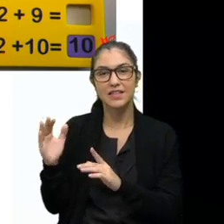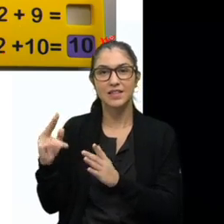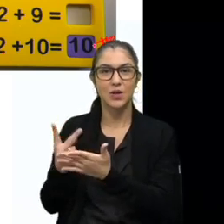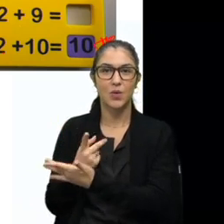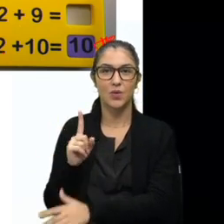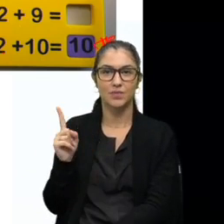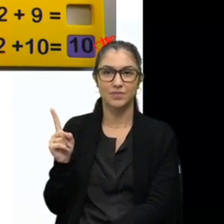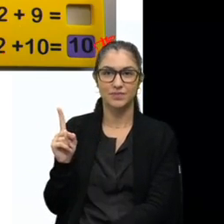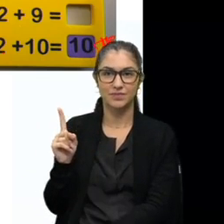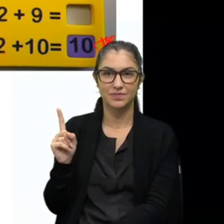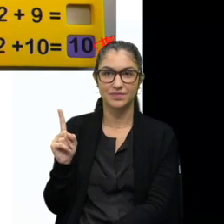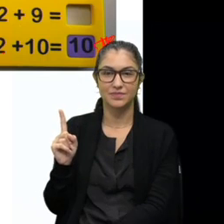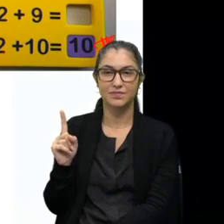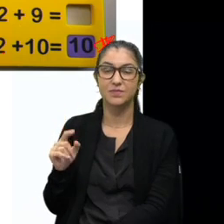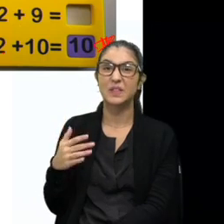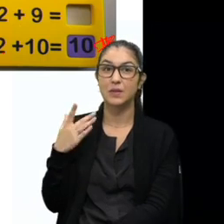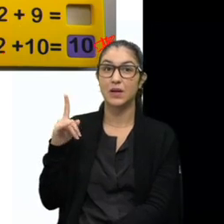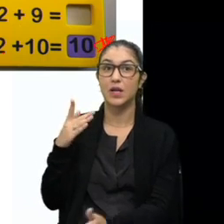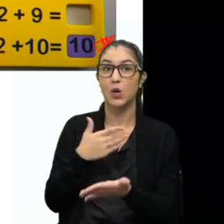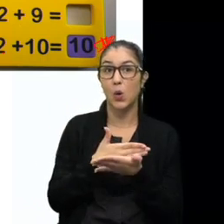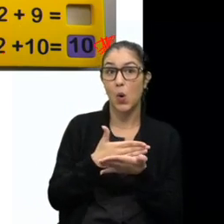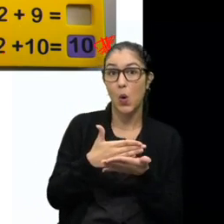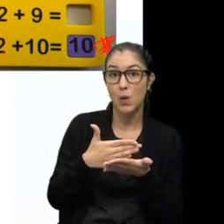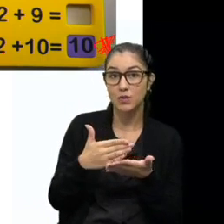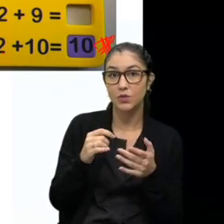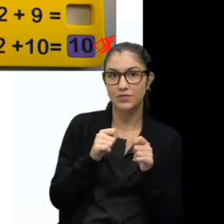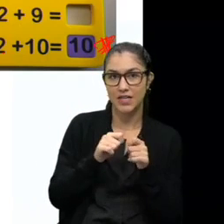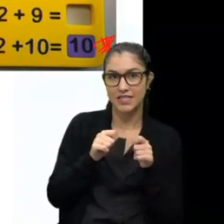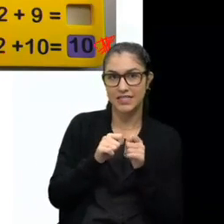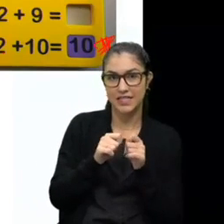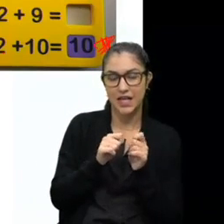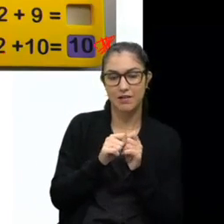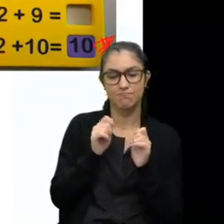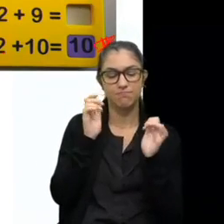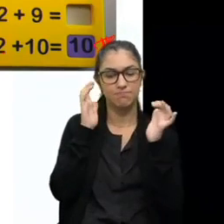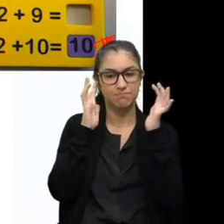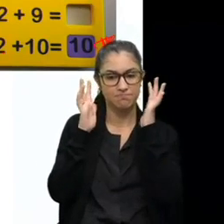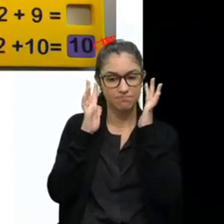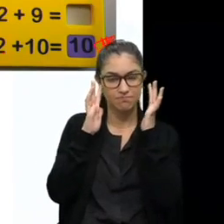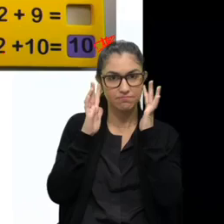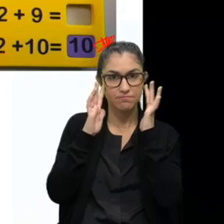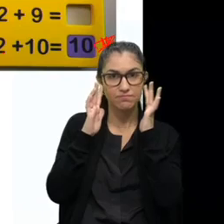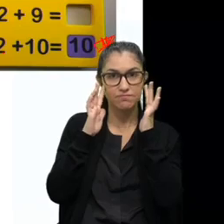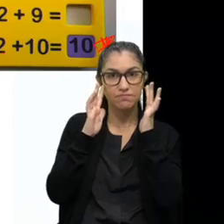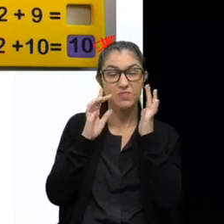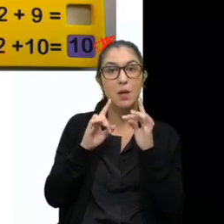aqui. Tá? Então, ele começou a fazer o raciocínio,